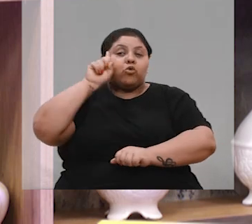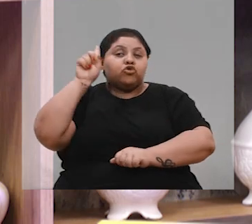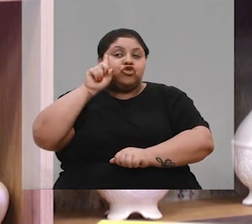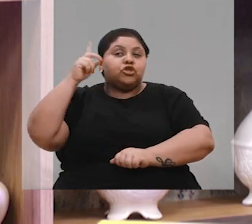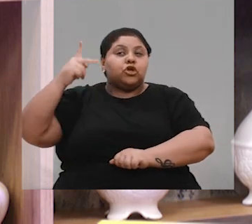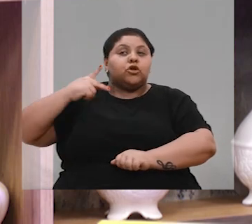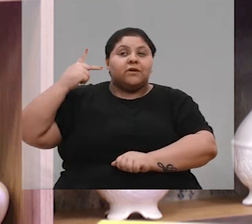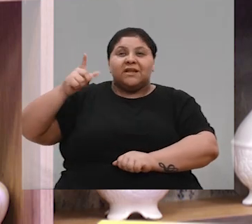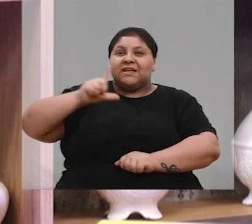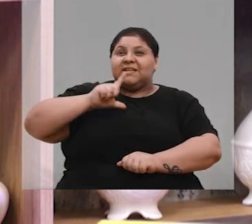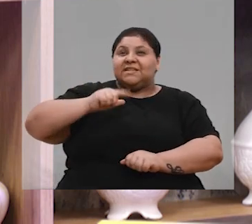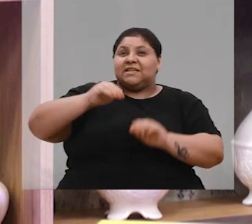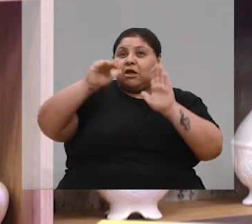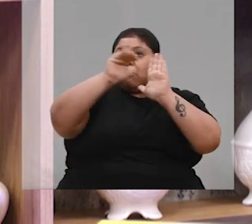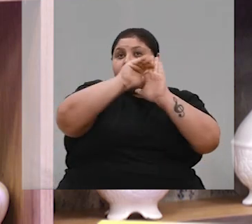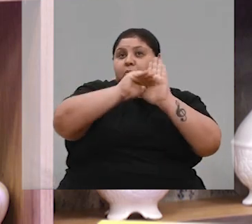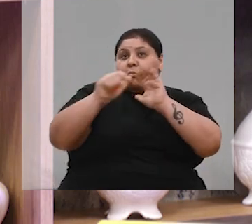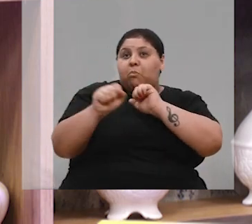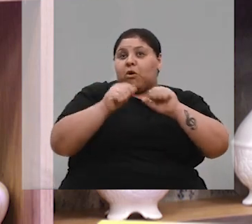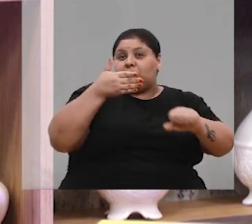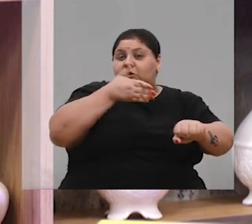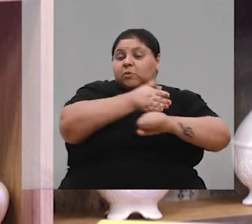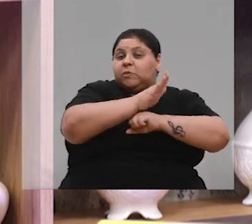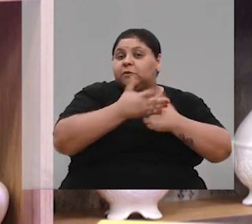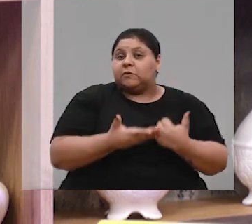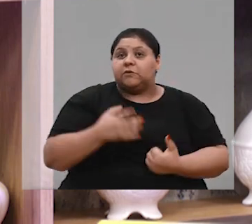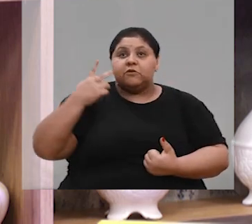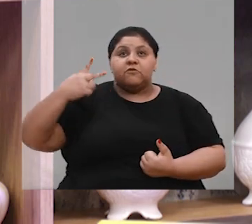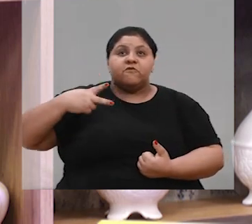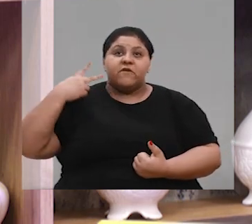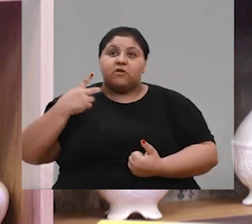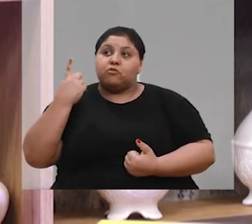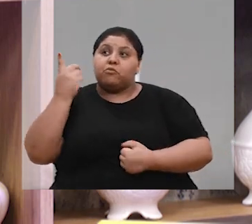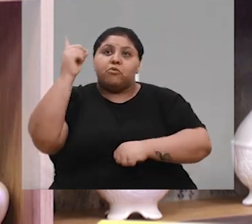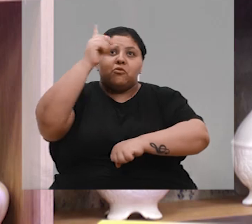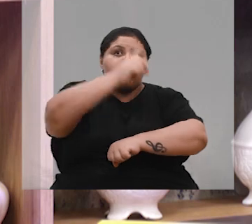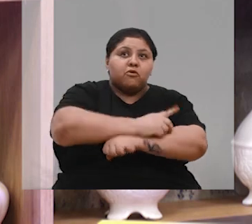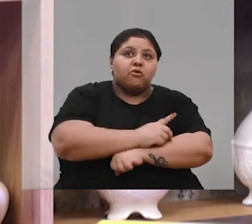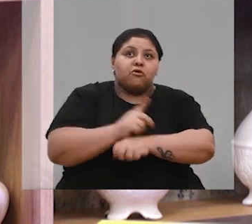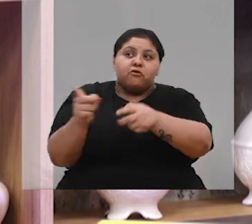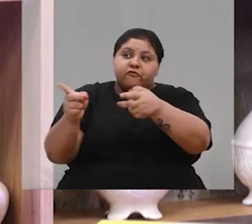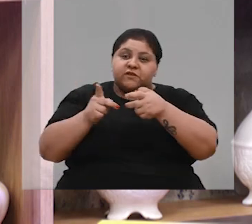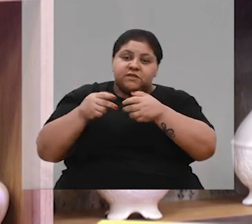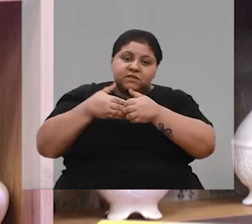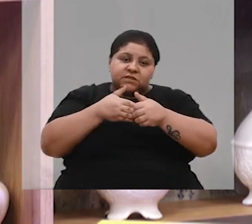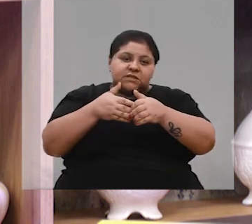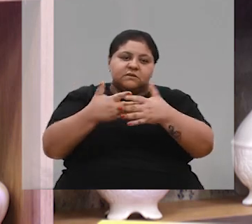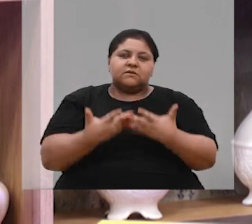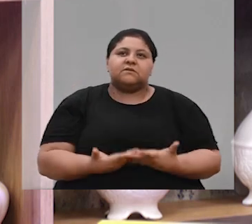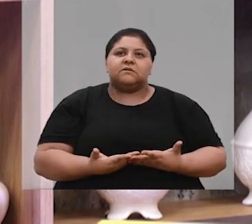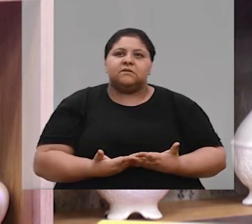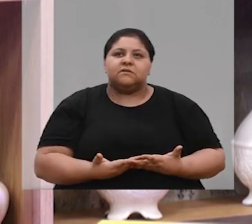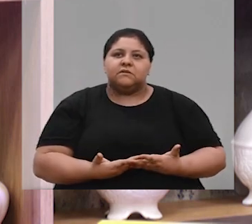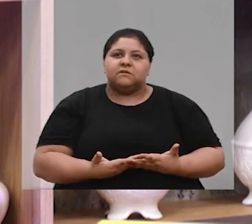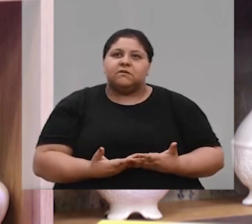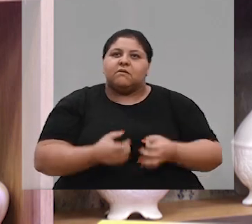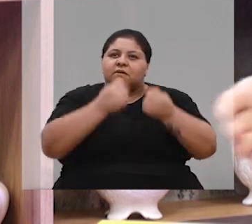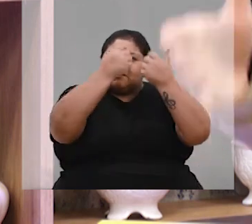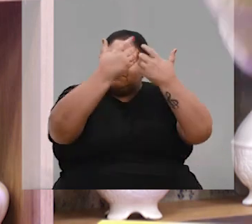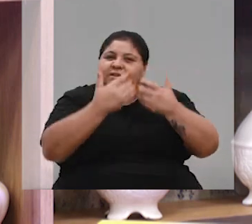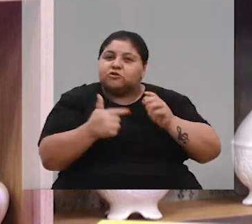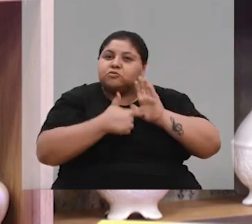que funciona a rotina parlamentar. Existem programas que vocês podem participar também, como Vereador por um Dia, visitas guiadas,